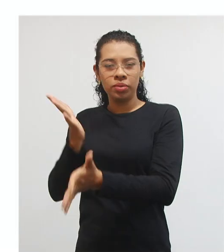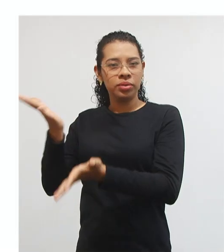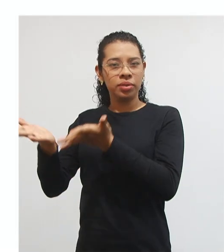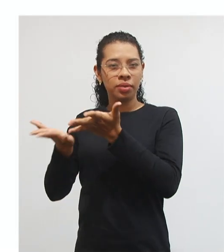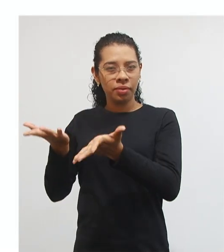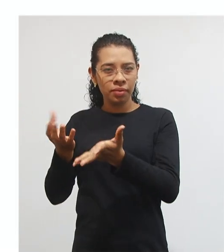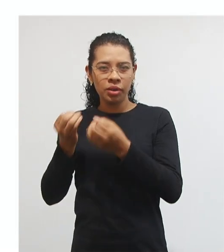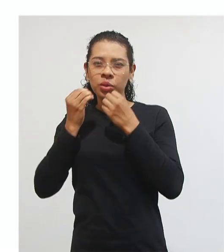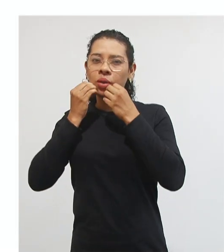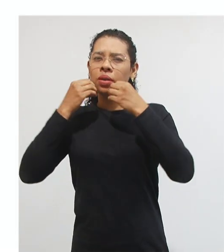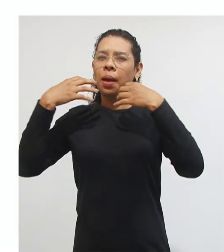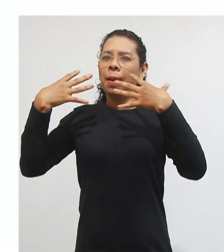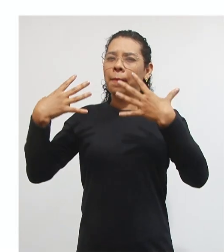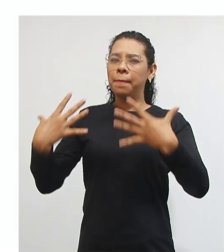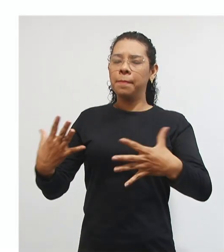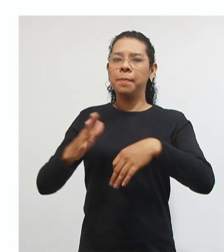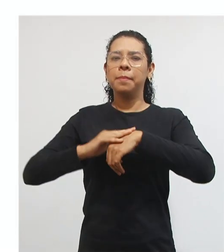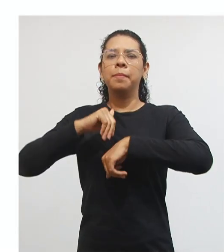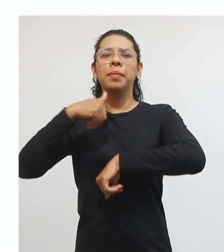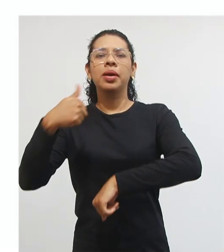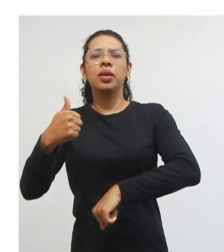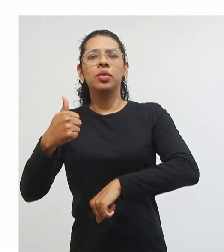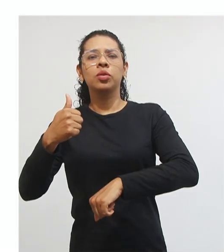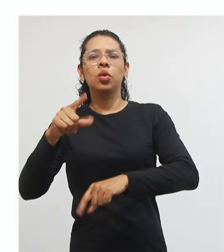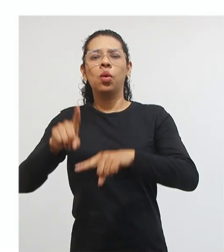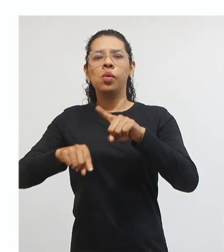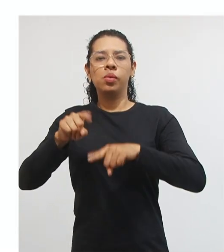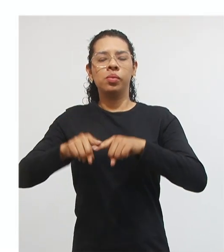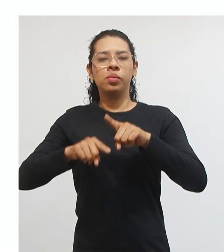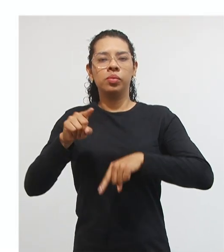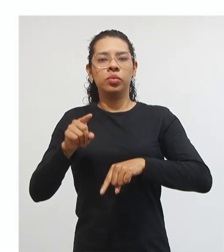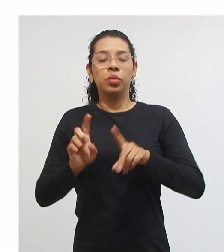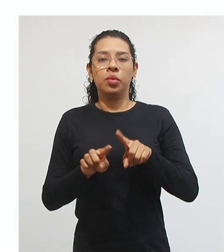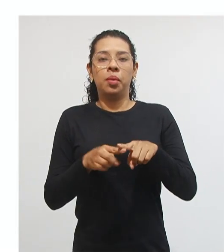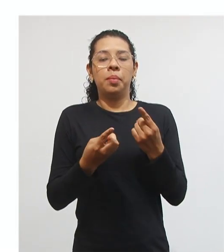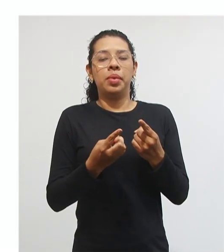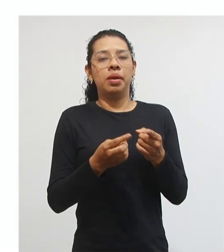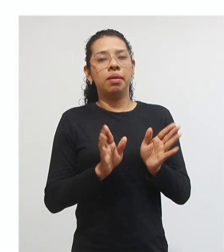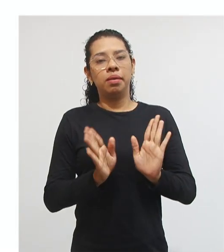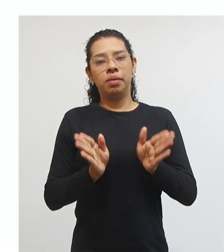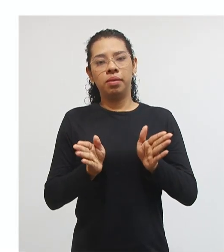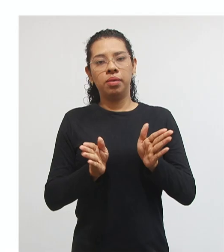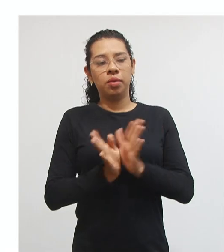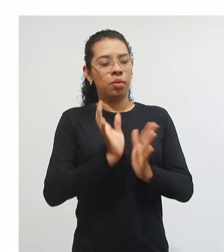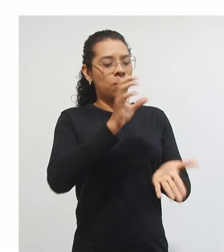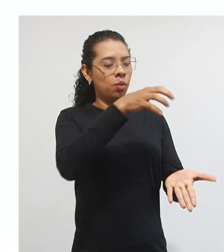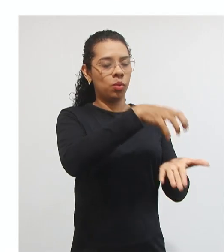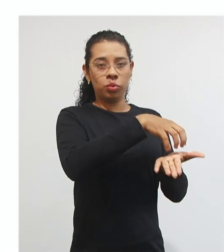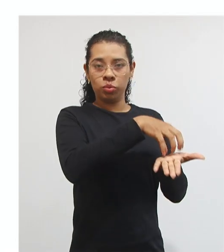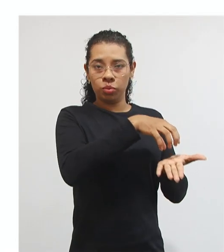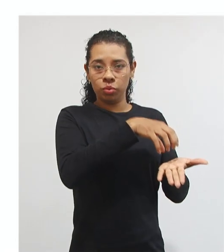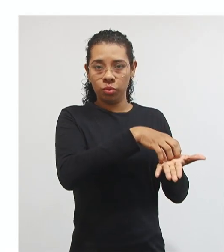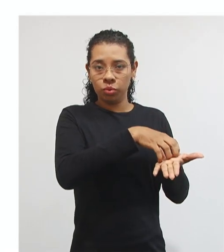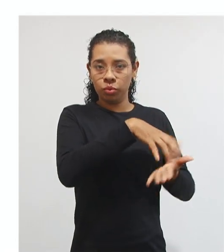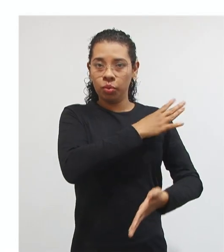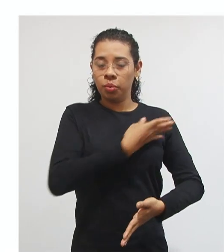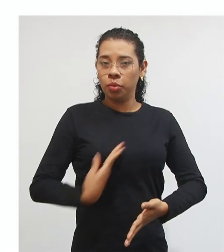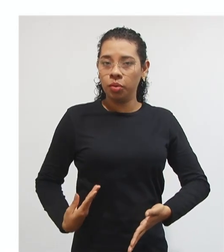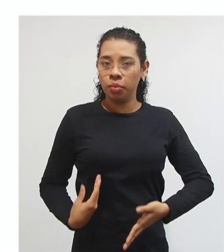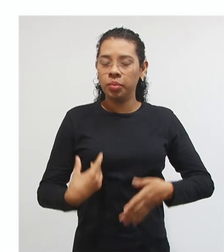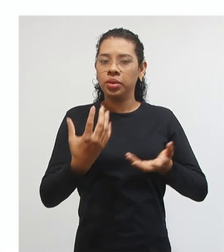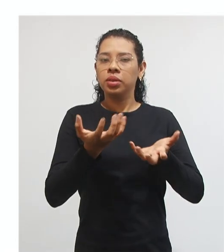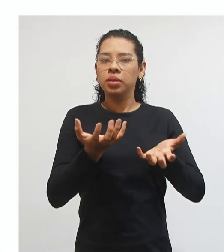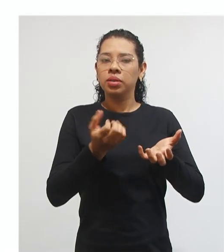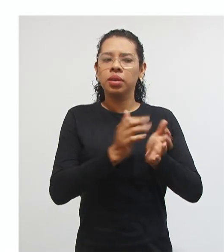troca eles pagam, certo? No setor público, os cidadãos eles querem serviços como